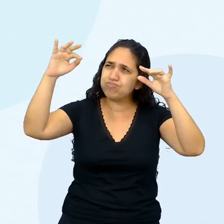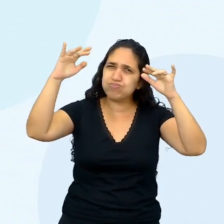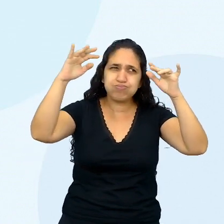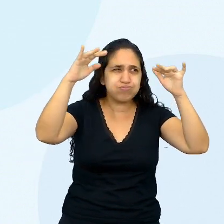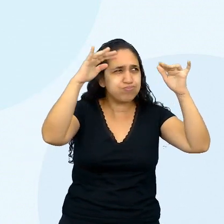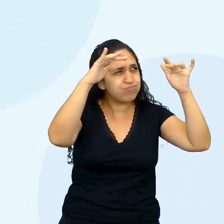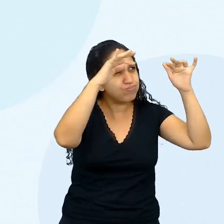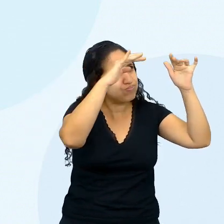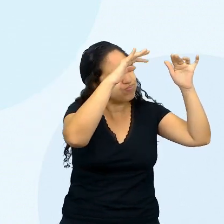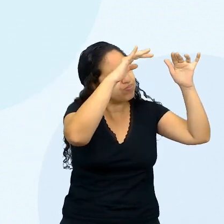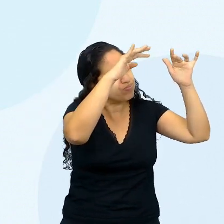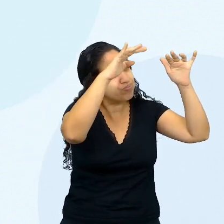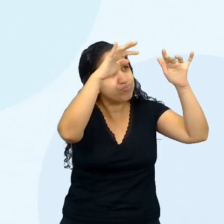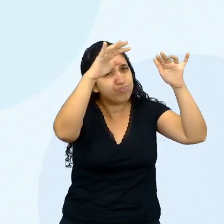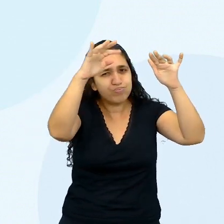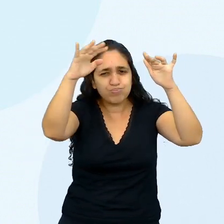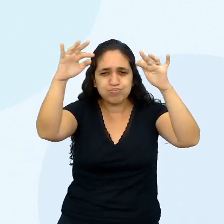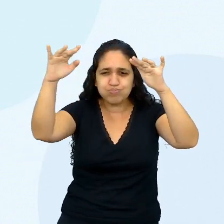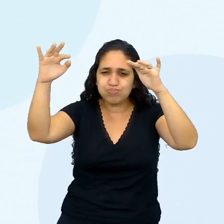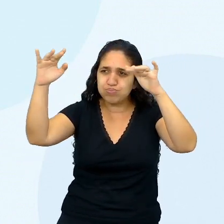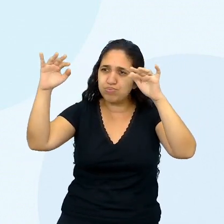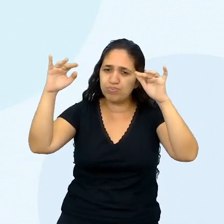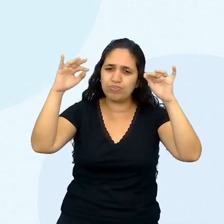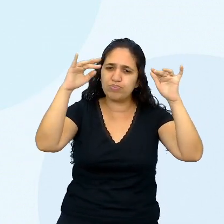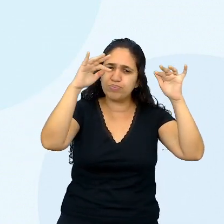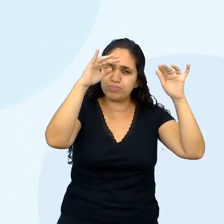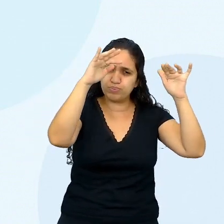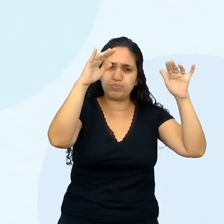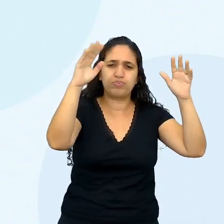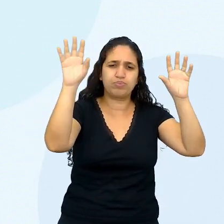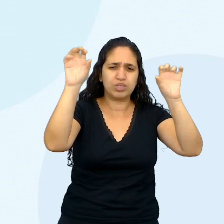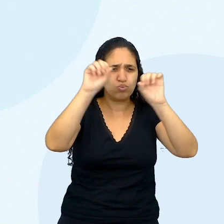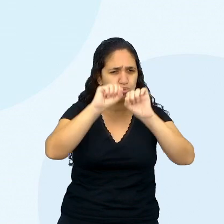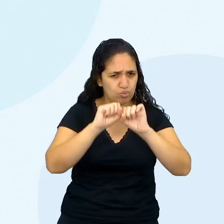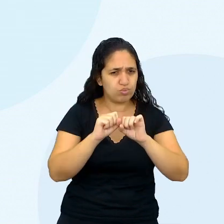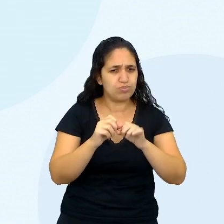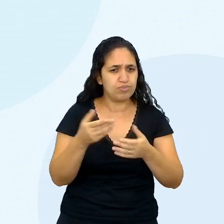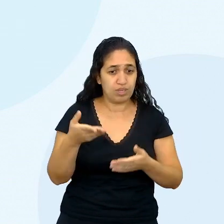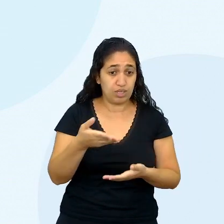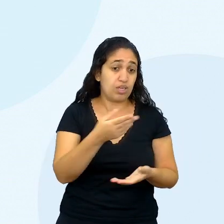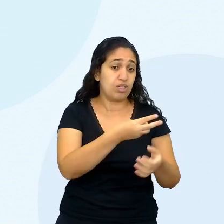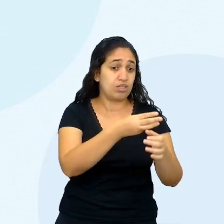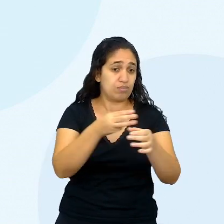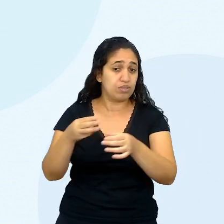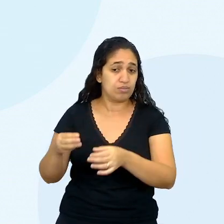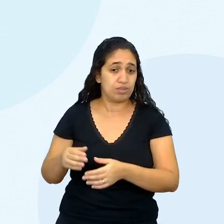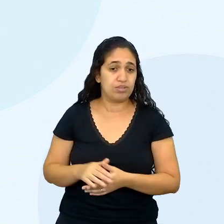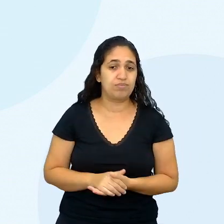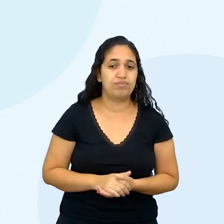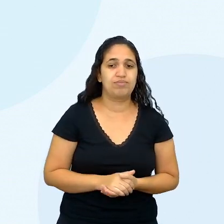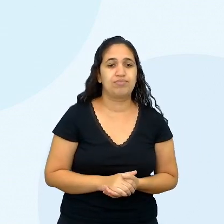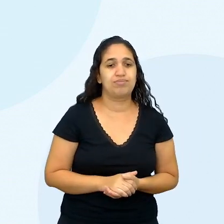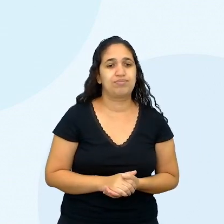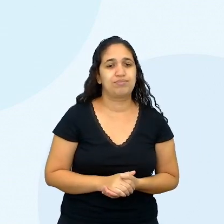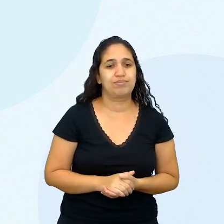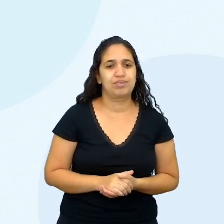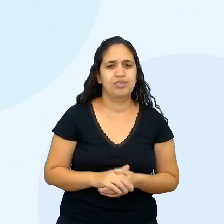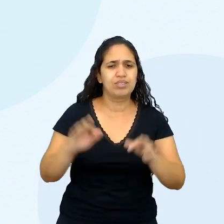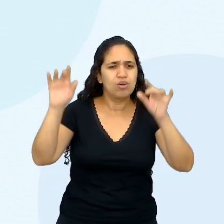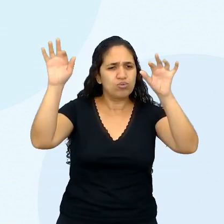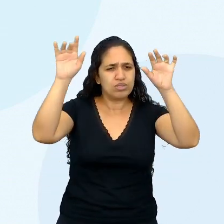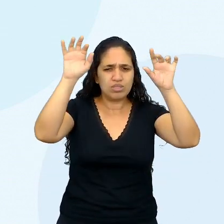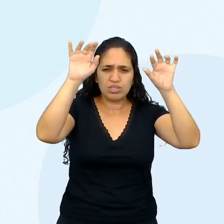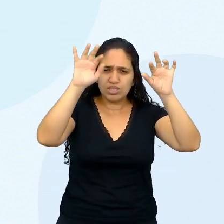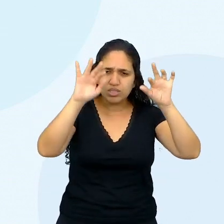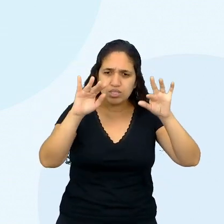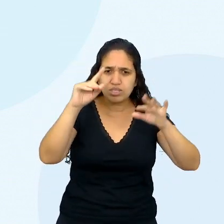ar, e tornou o céu da cidade de São Paulo e outras cidades ali da região metropolitana cinzas, né? O dia virou